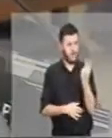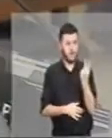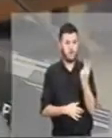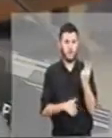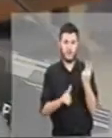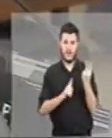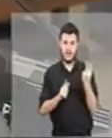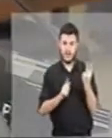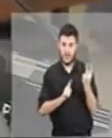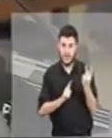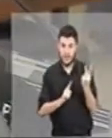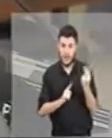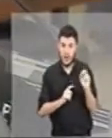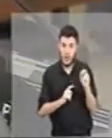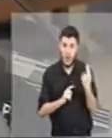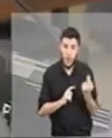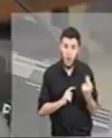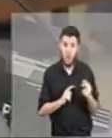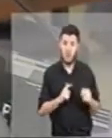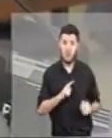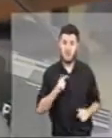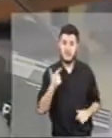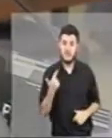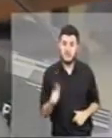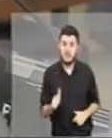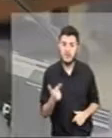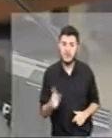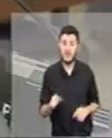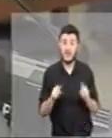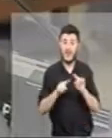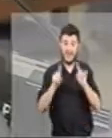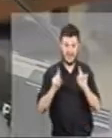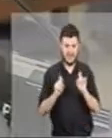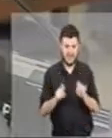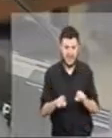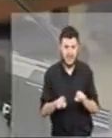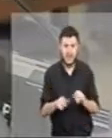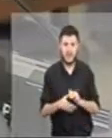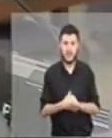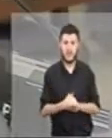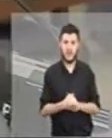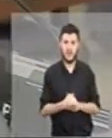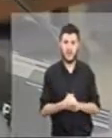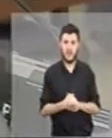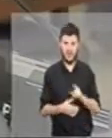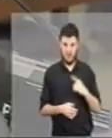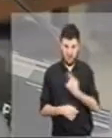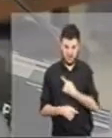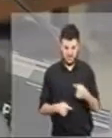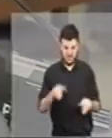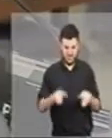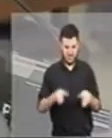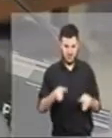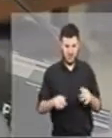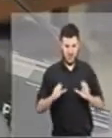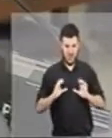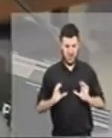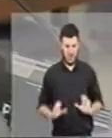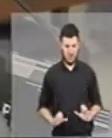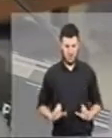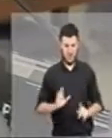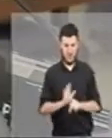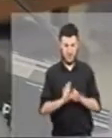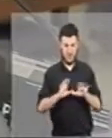a questão da tipicidade ou não da conduta dos policiais legislativos. Nós não estamos nos pronunciando sobre